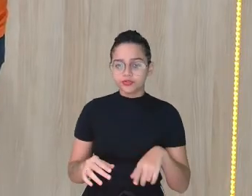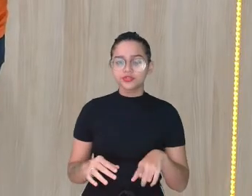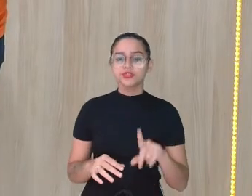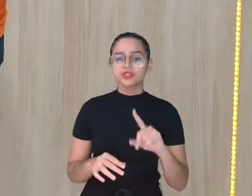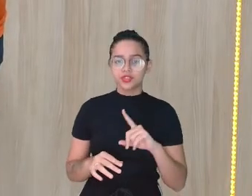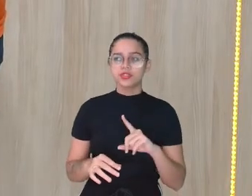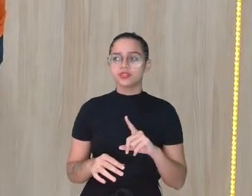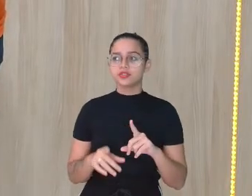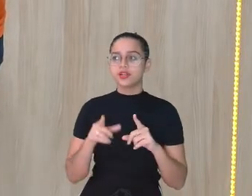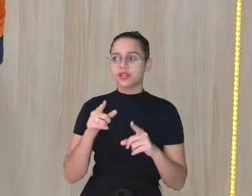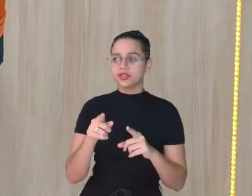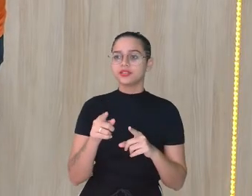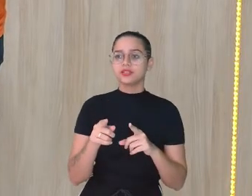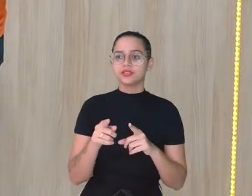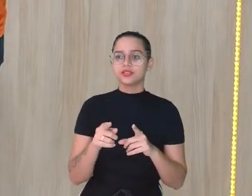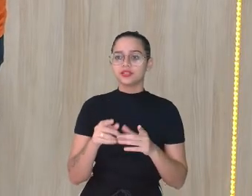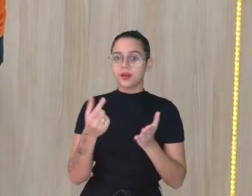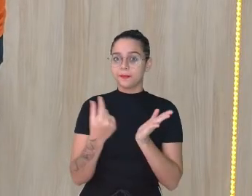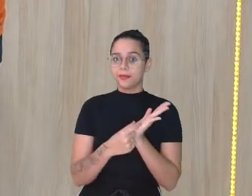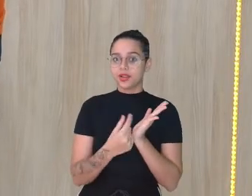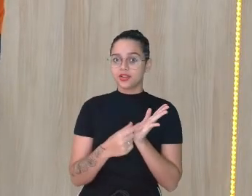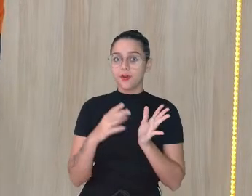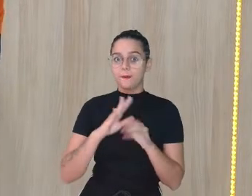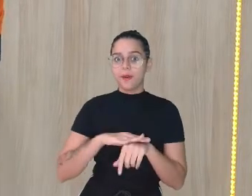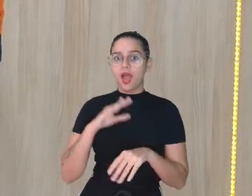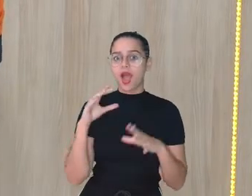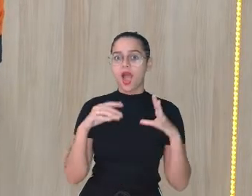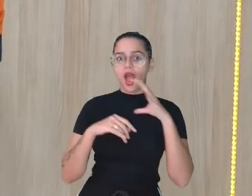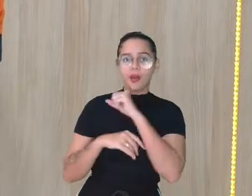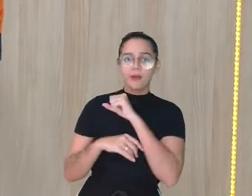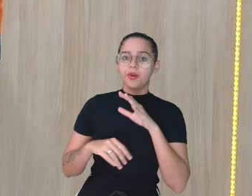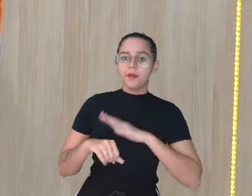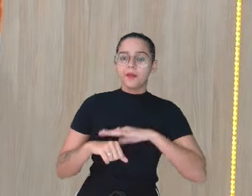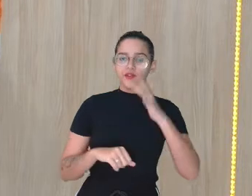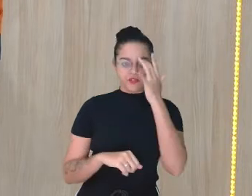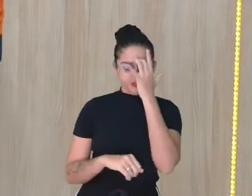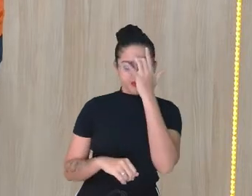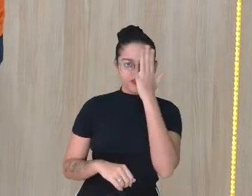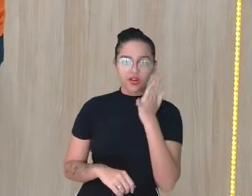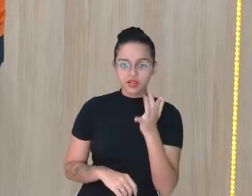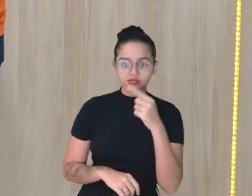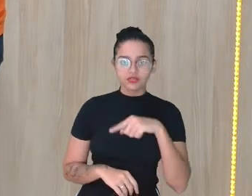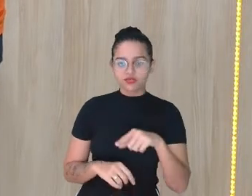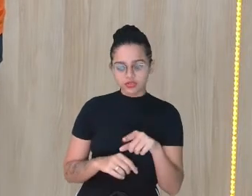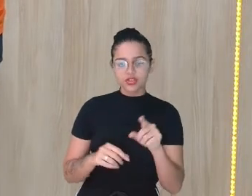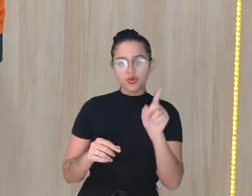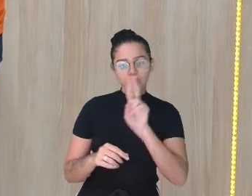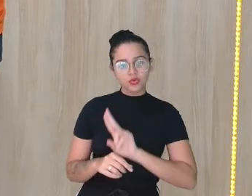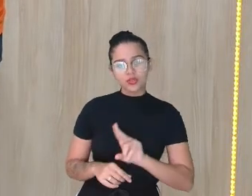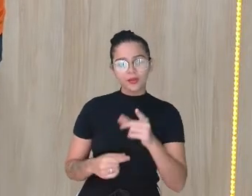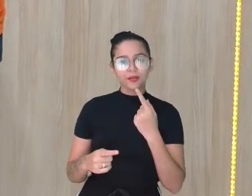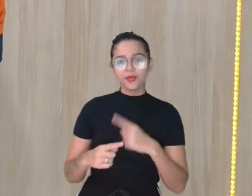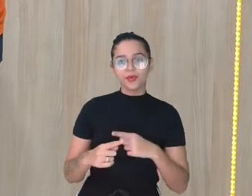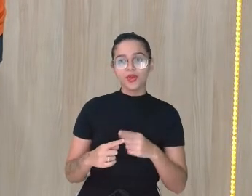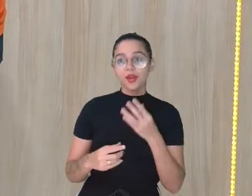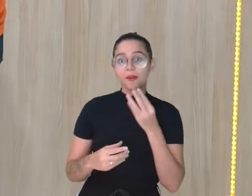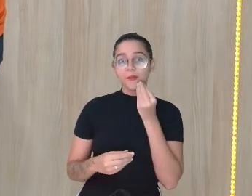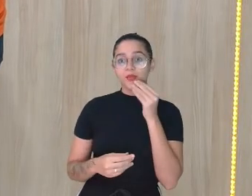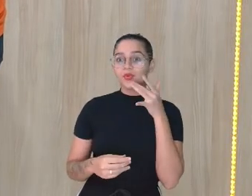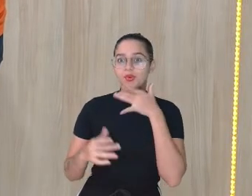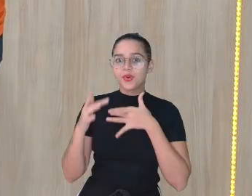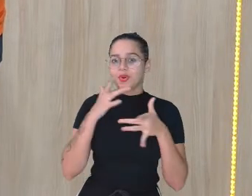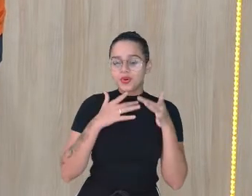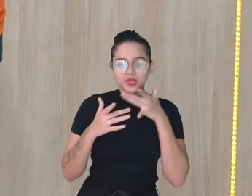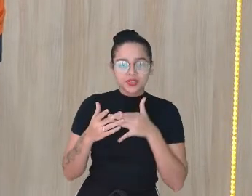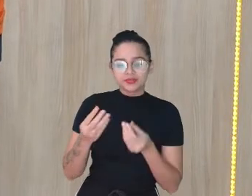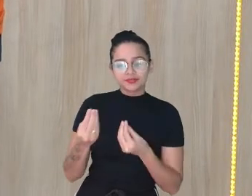mostrando esses aplicativos mais rápidos, assim, mais fácil, mais para vocês mexerem. Porque é muito